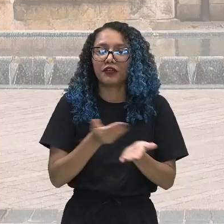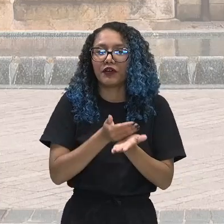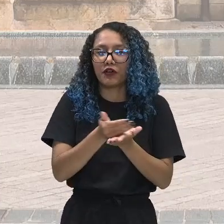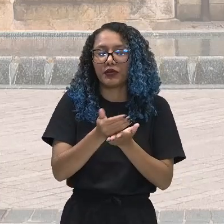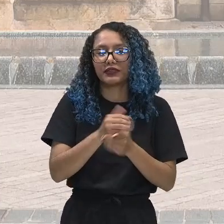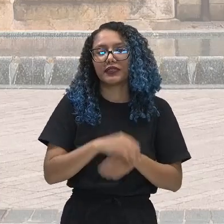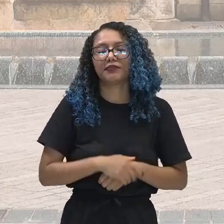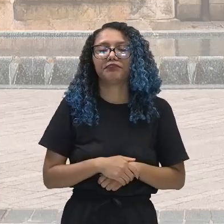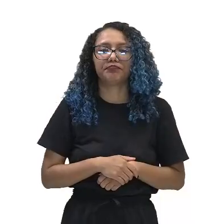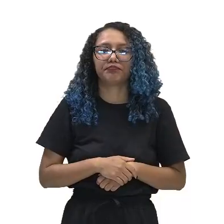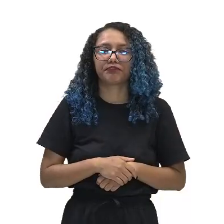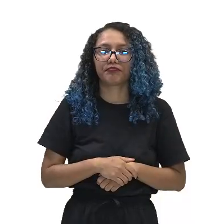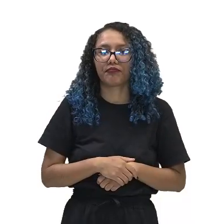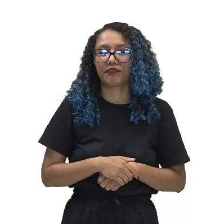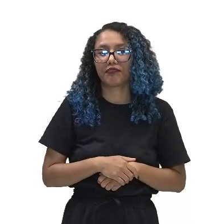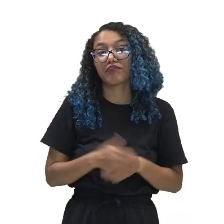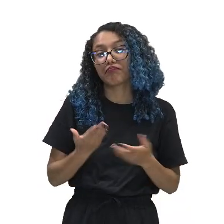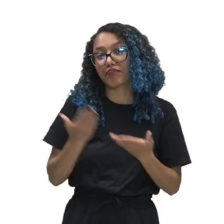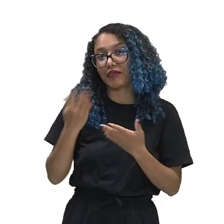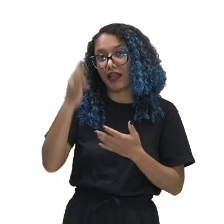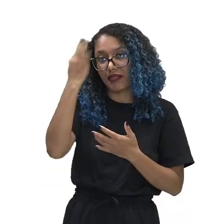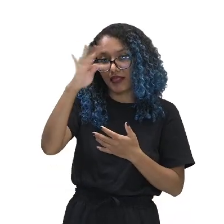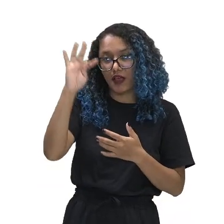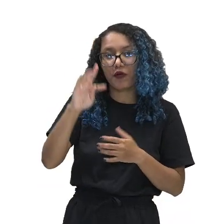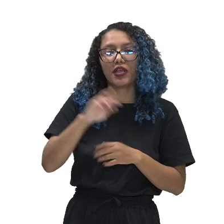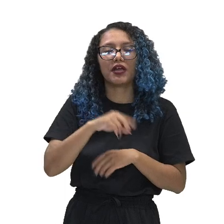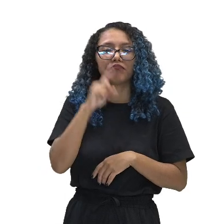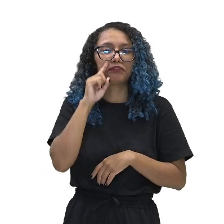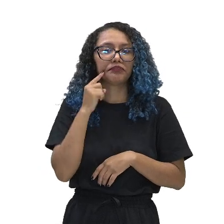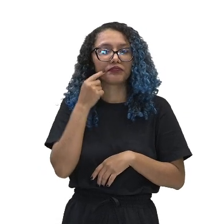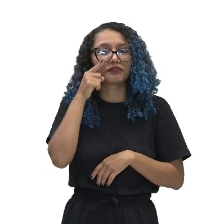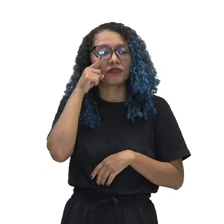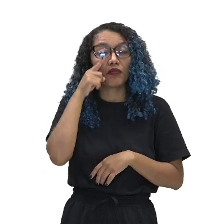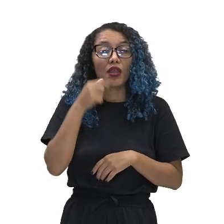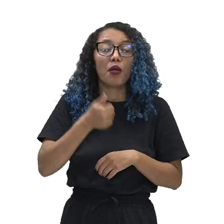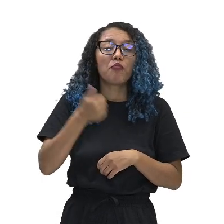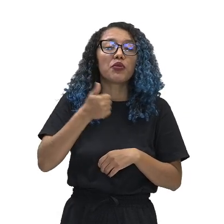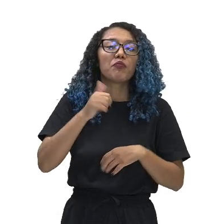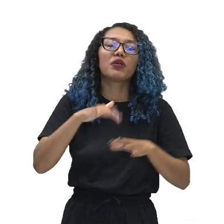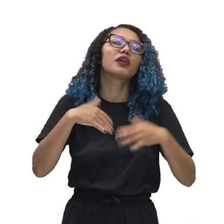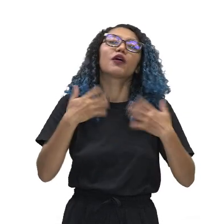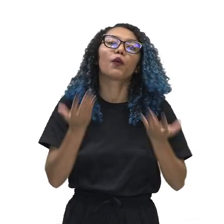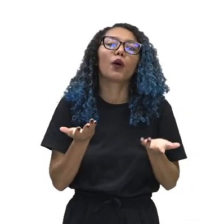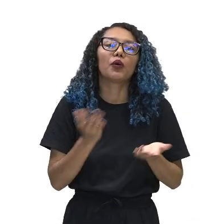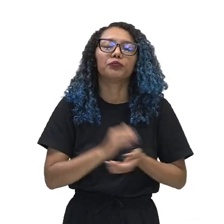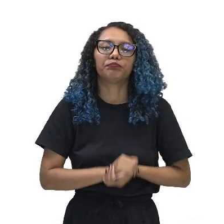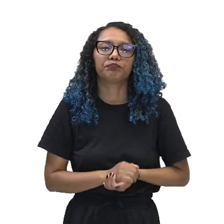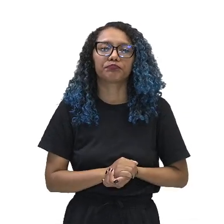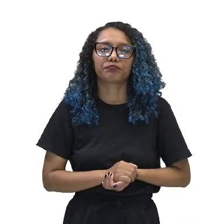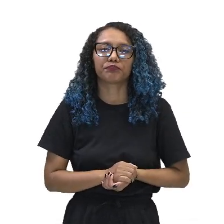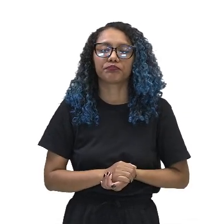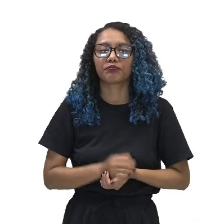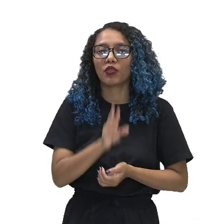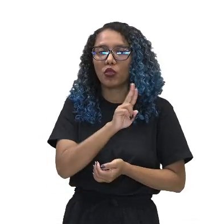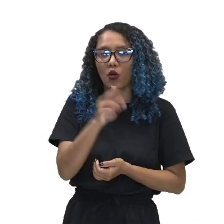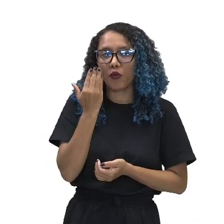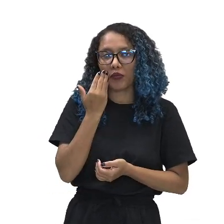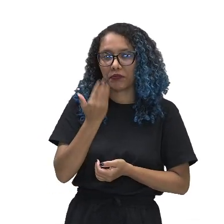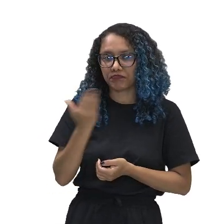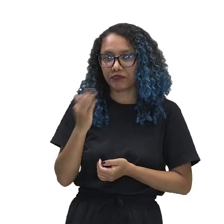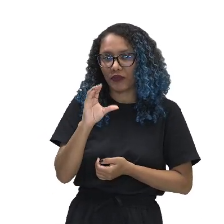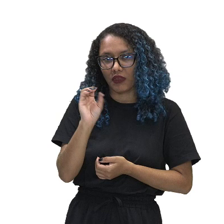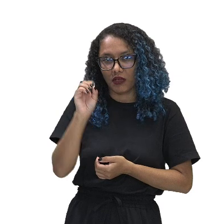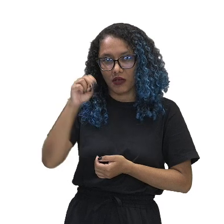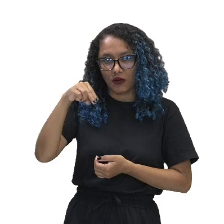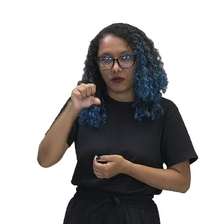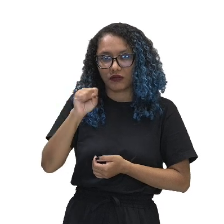de Émile Durkheim. A primeira delas, que nós vamos trazer aqui para vocês, é a chamada